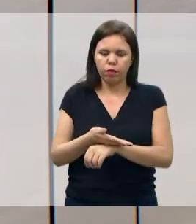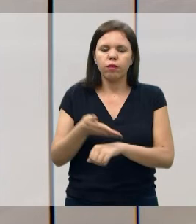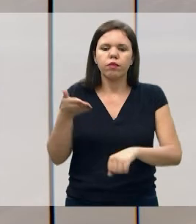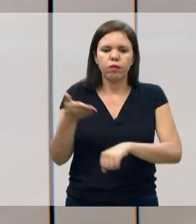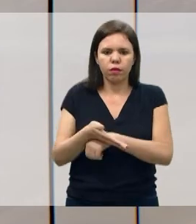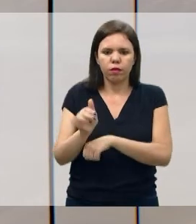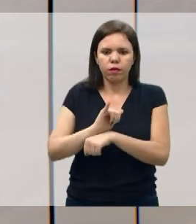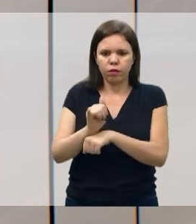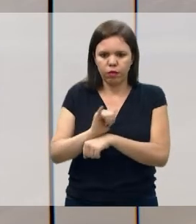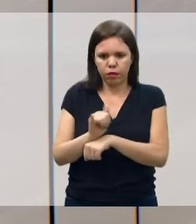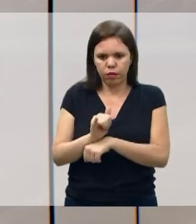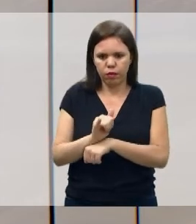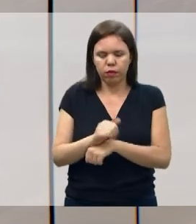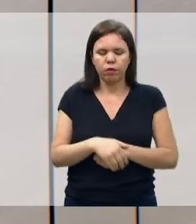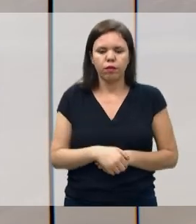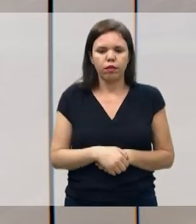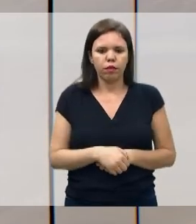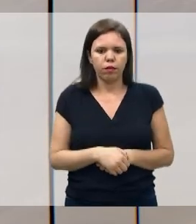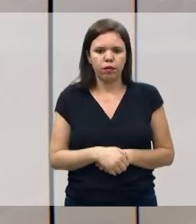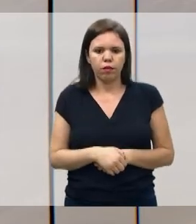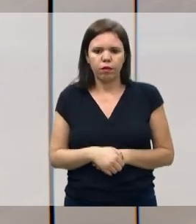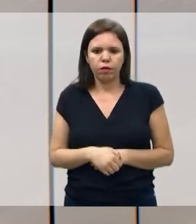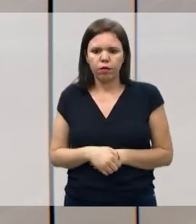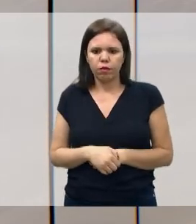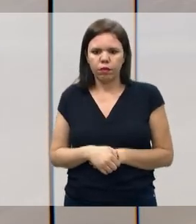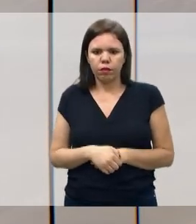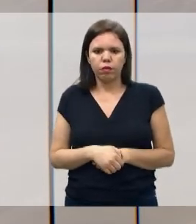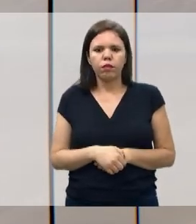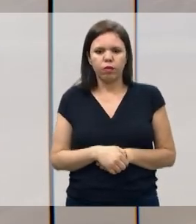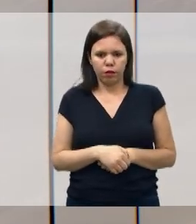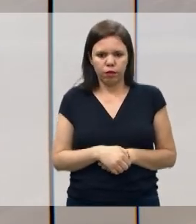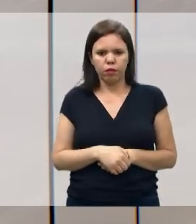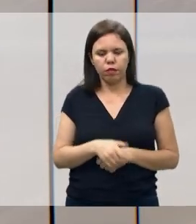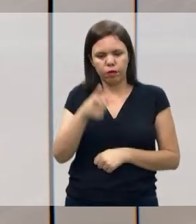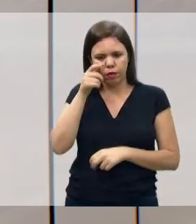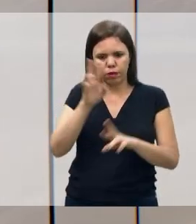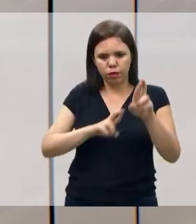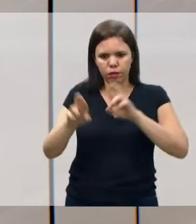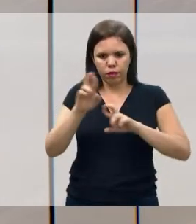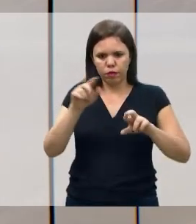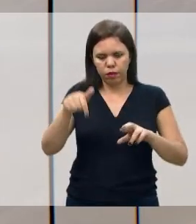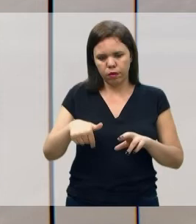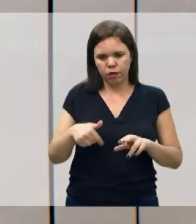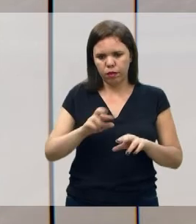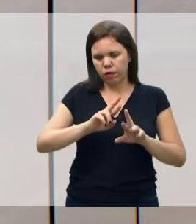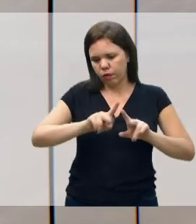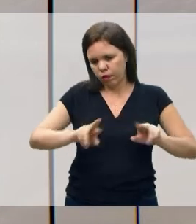acesse o youtube.com/TV Câmara Campinas e lá você confere